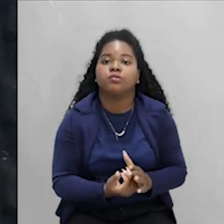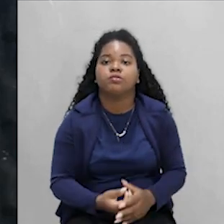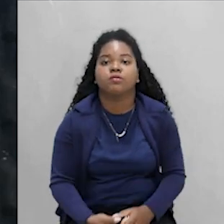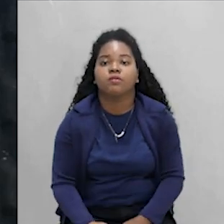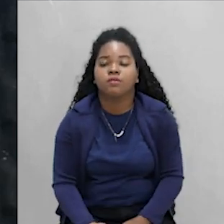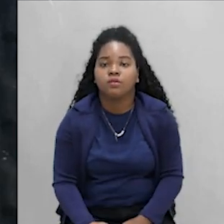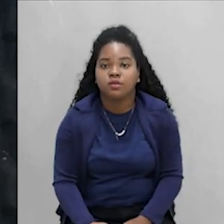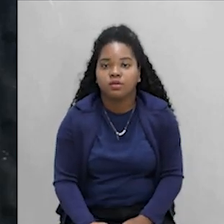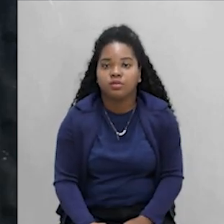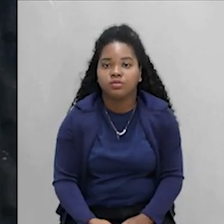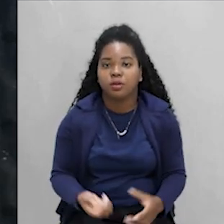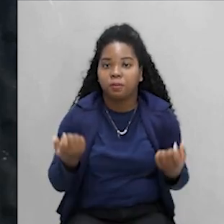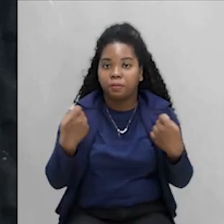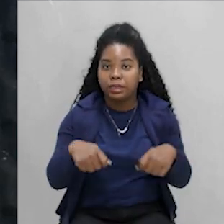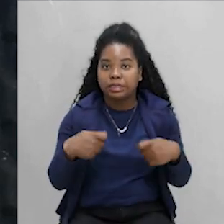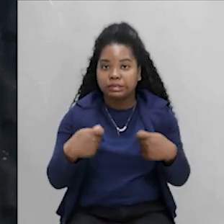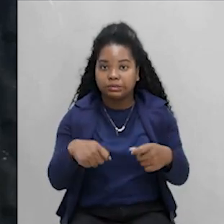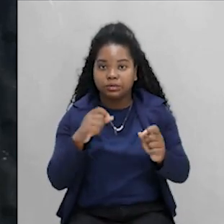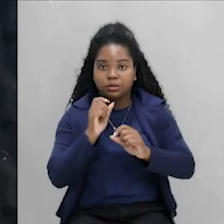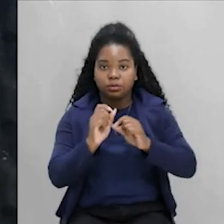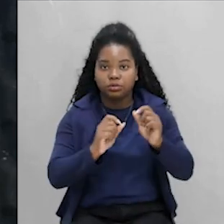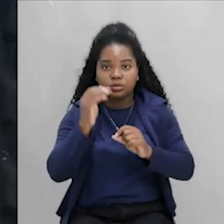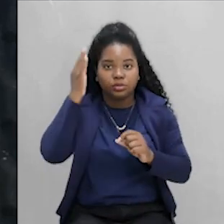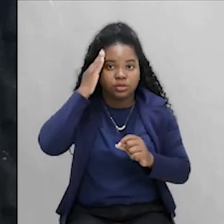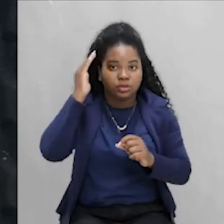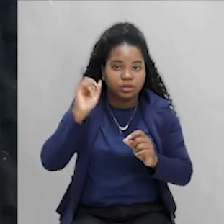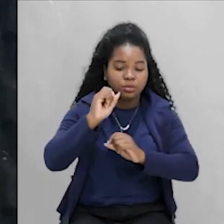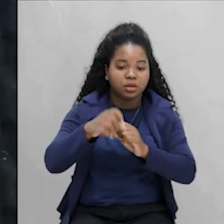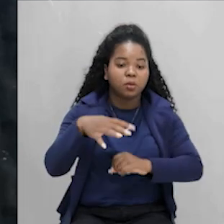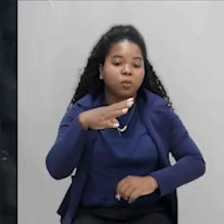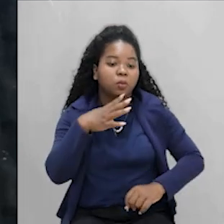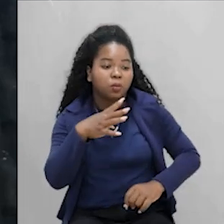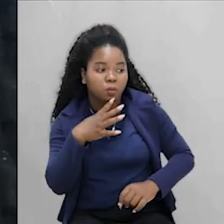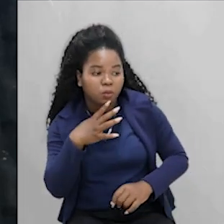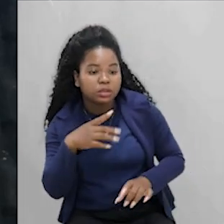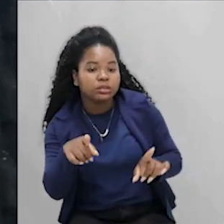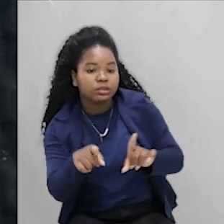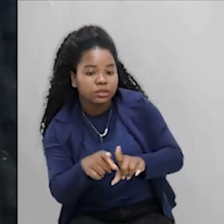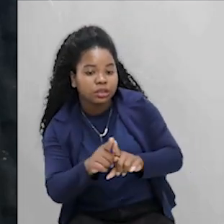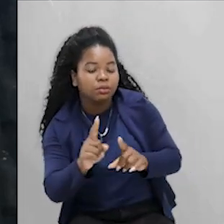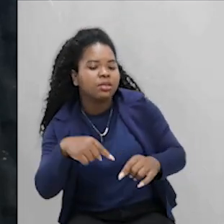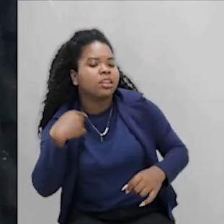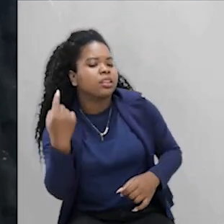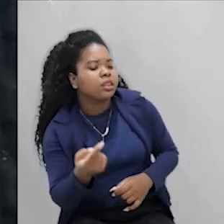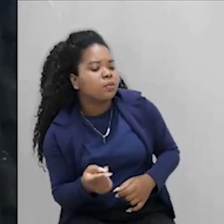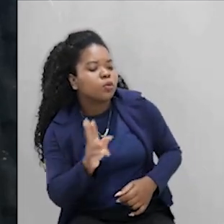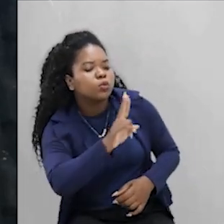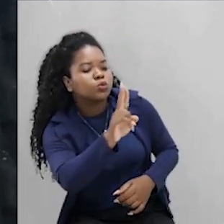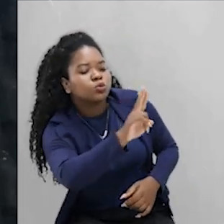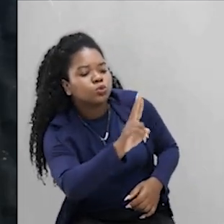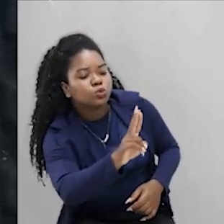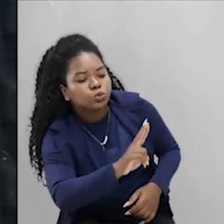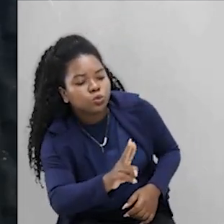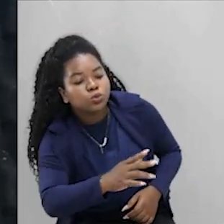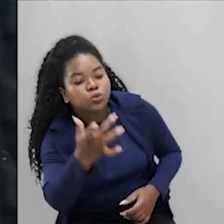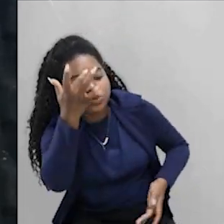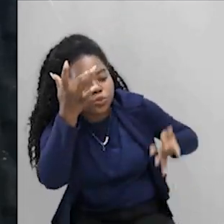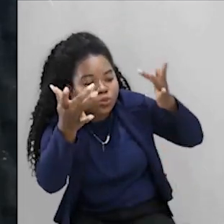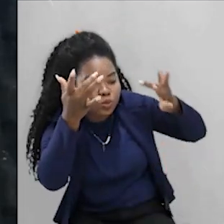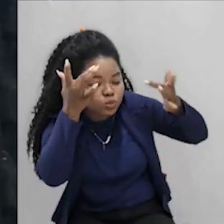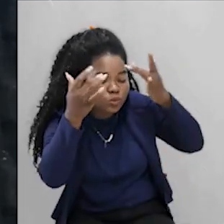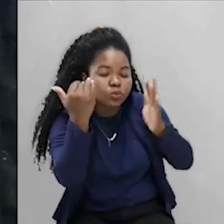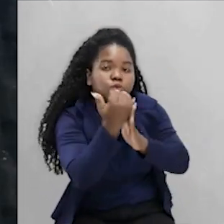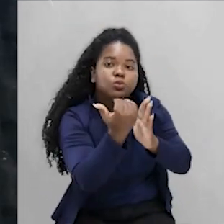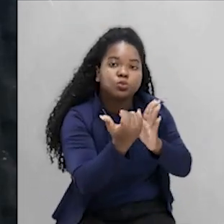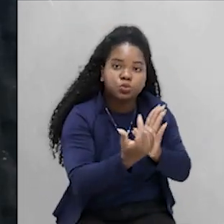inorgânicas a gente precisa saber cer e depois nomear os compostos falando